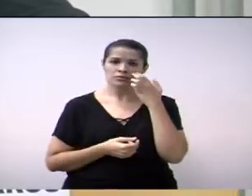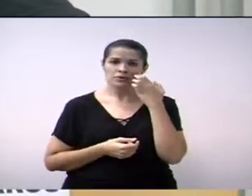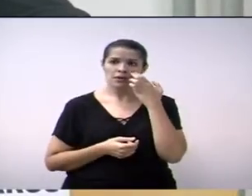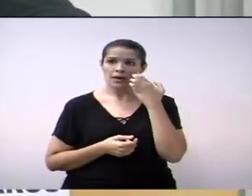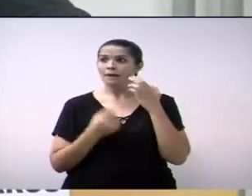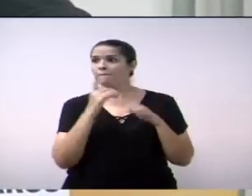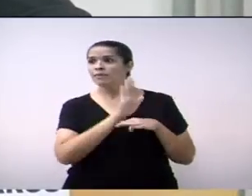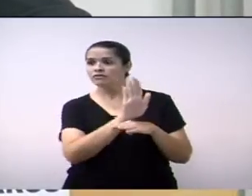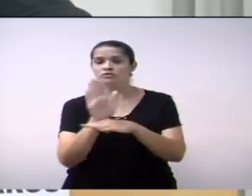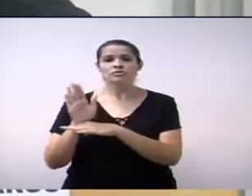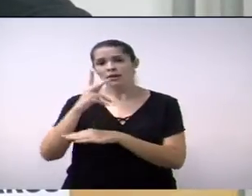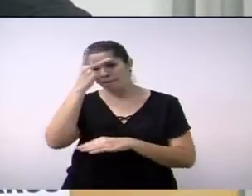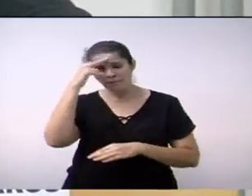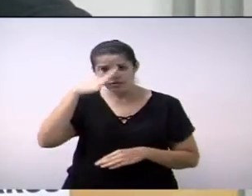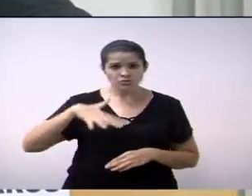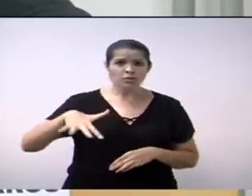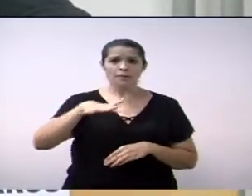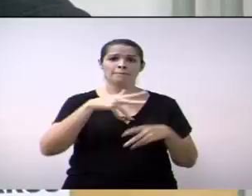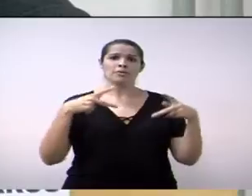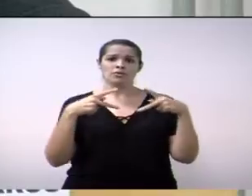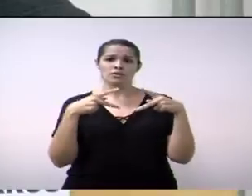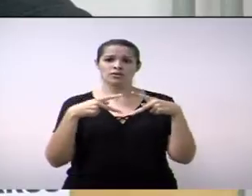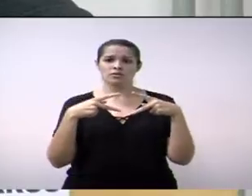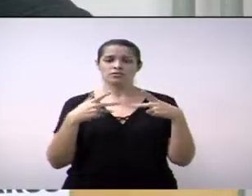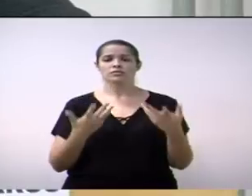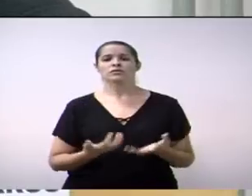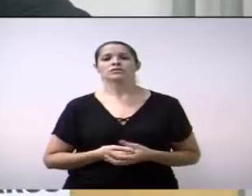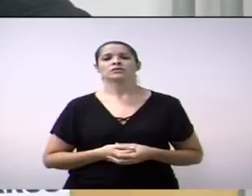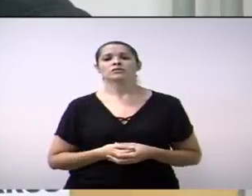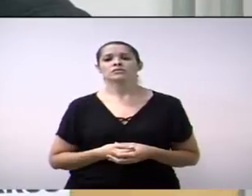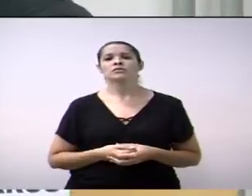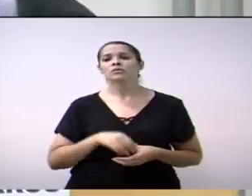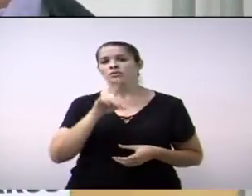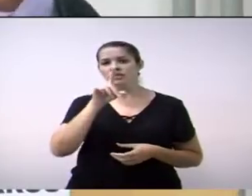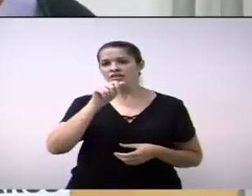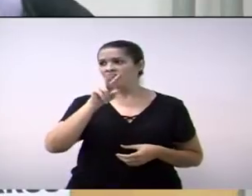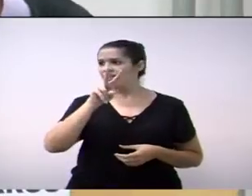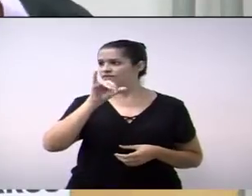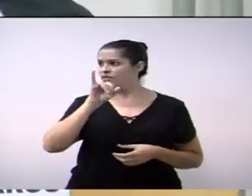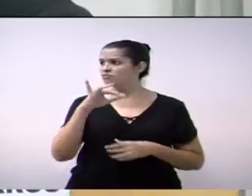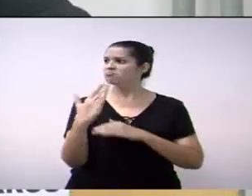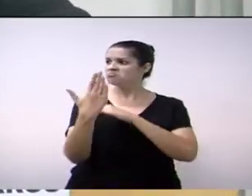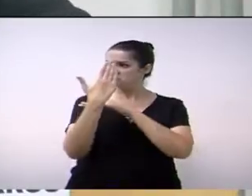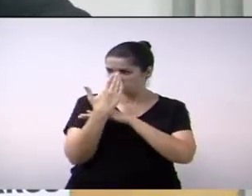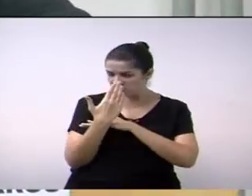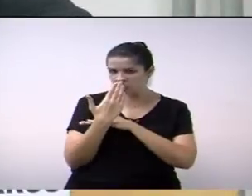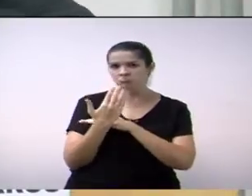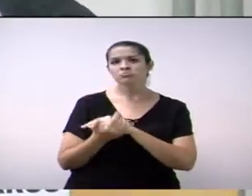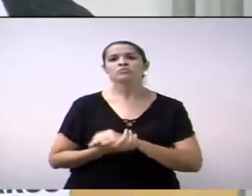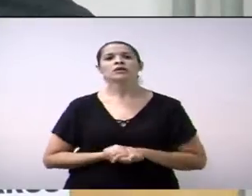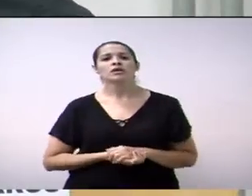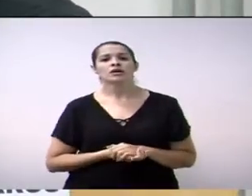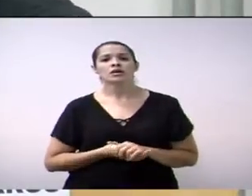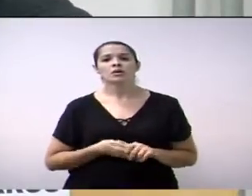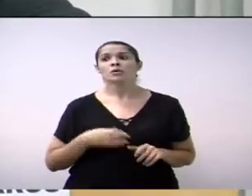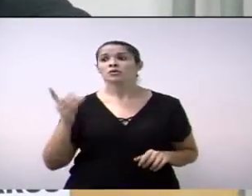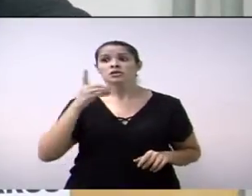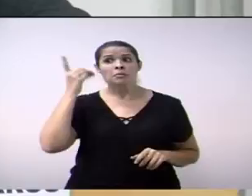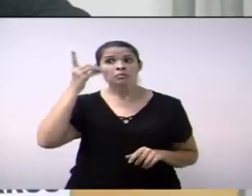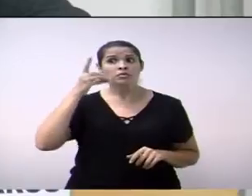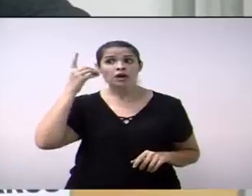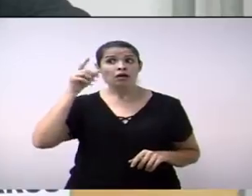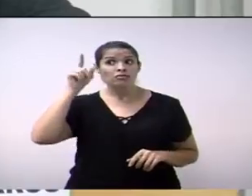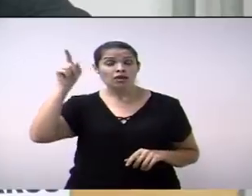população. Então, o Davi se mostrou solícito, né, Davi? De lá mesmo, nós, o deputado ligou para o